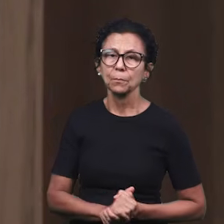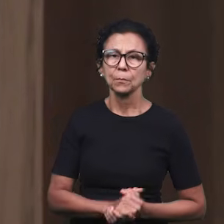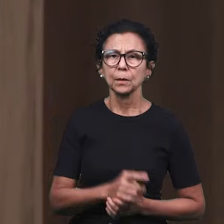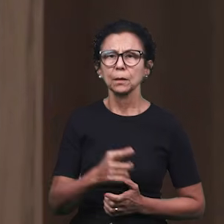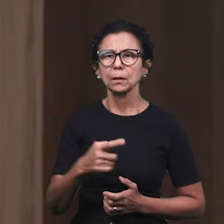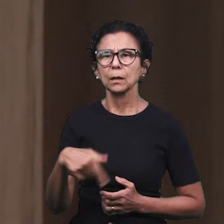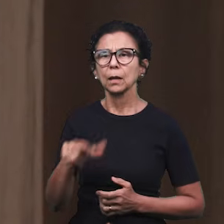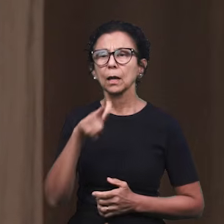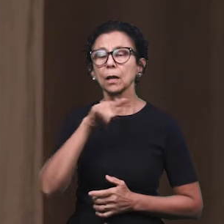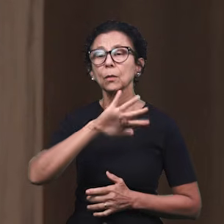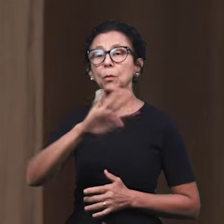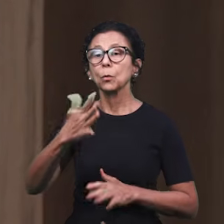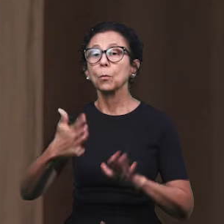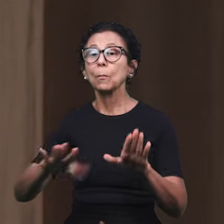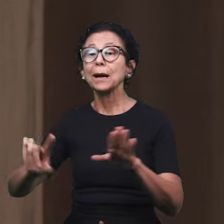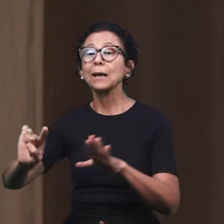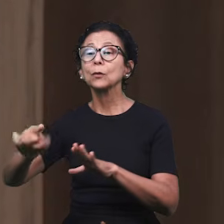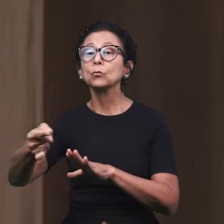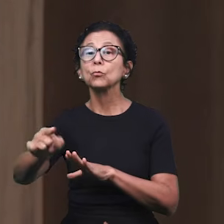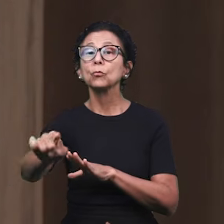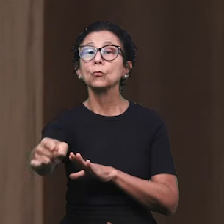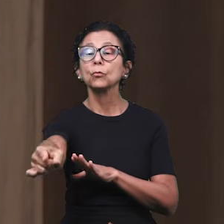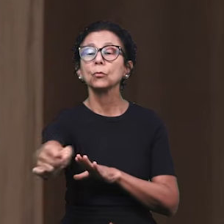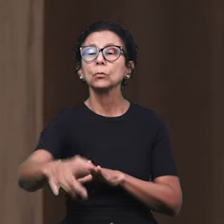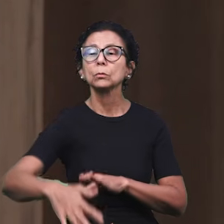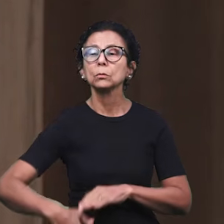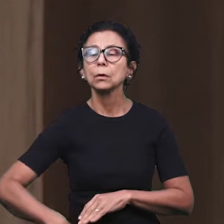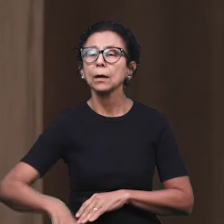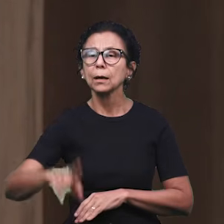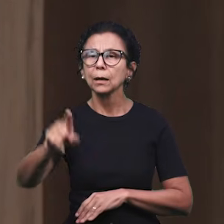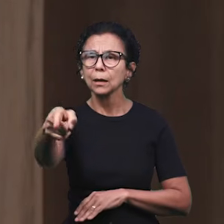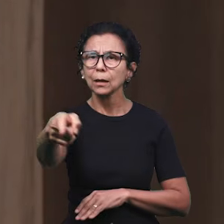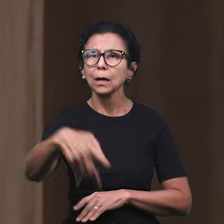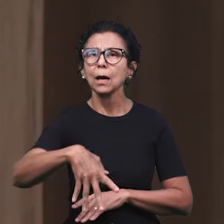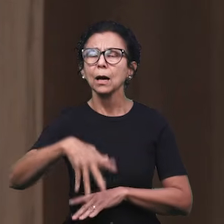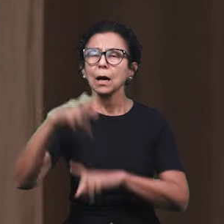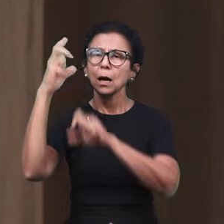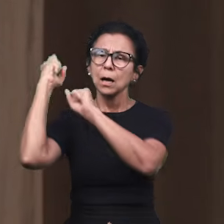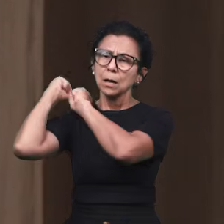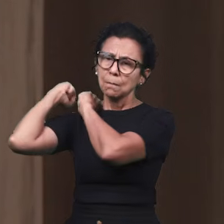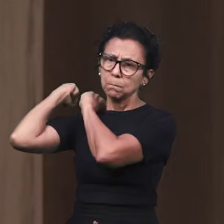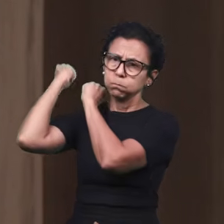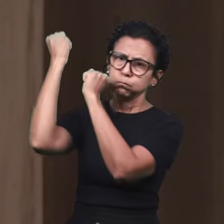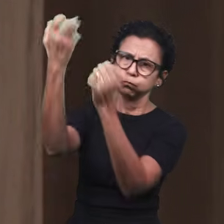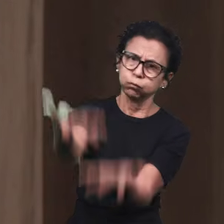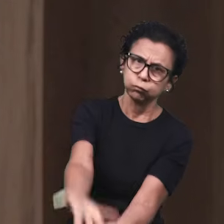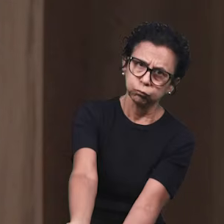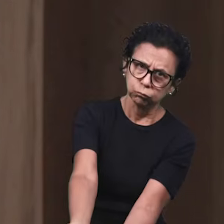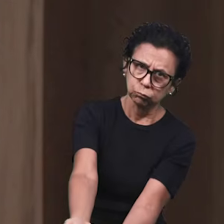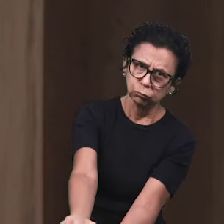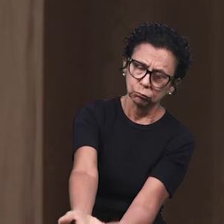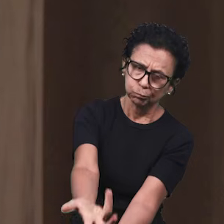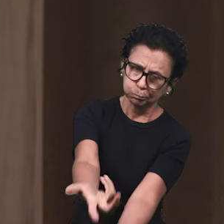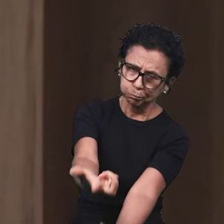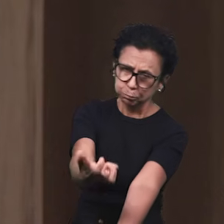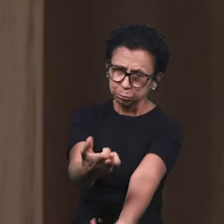fazer-te ao mar alto e lançar as vossas redes para pescar. Ou